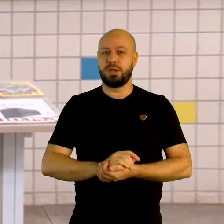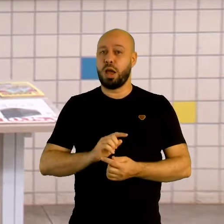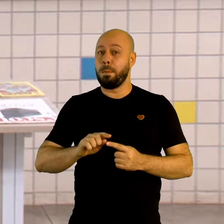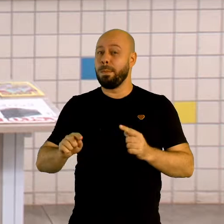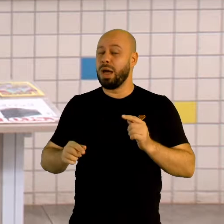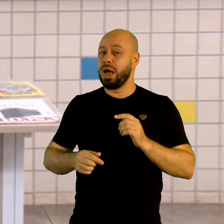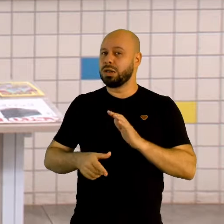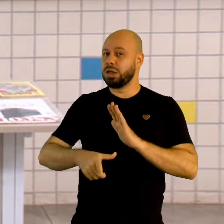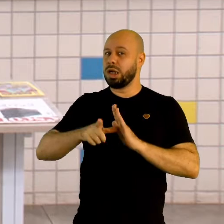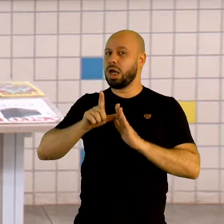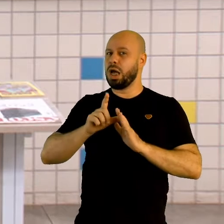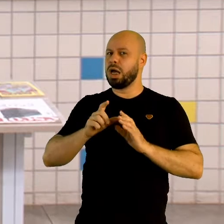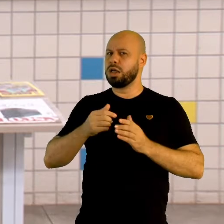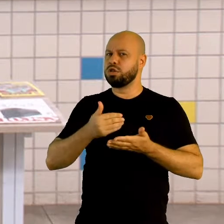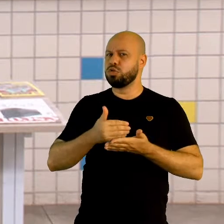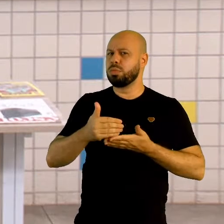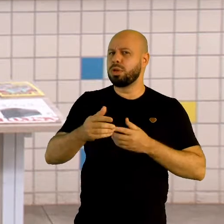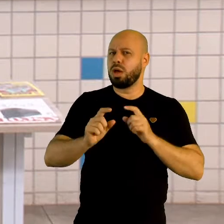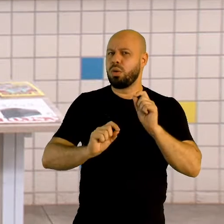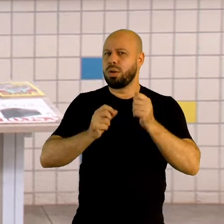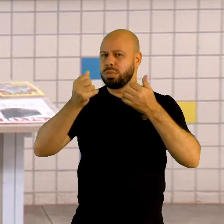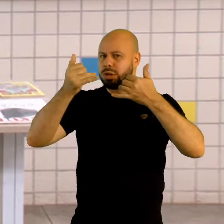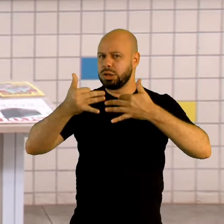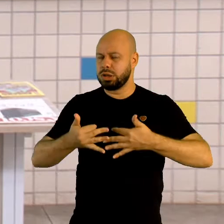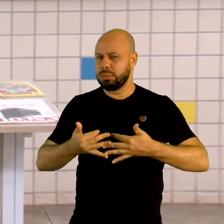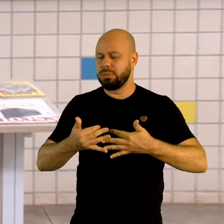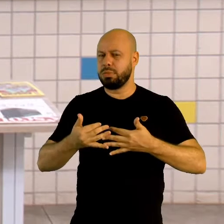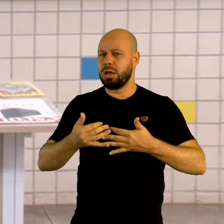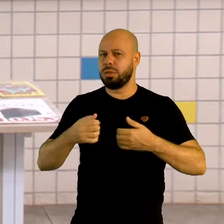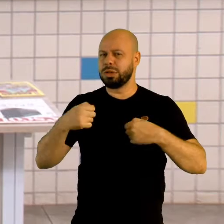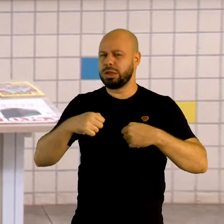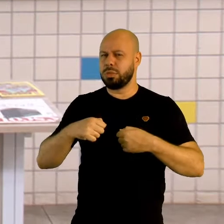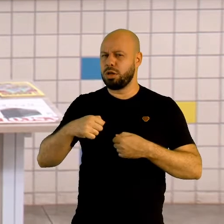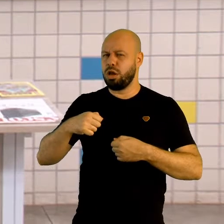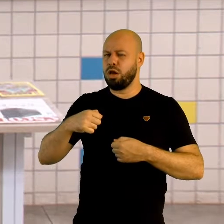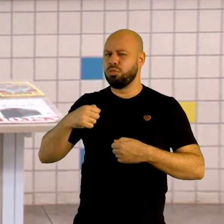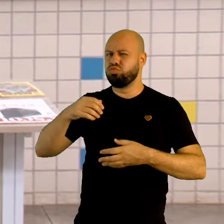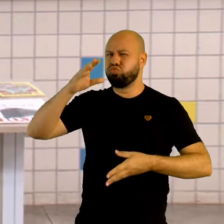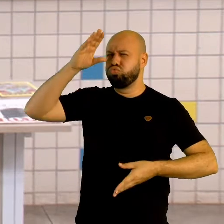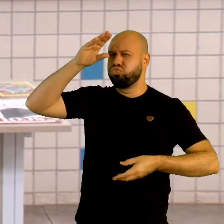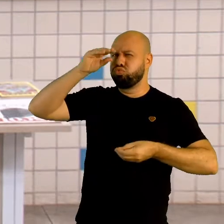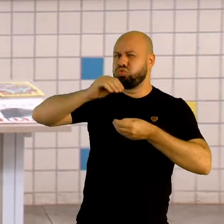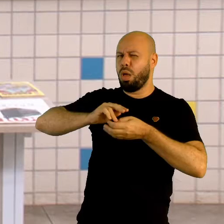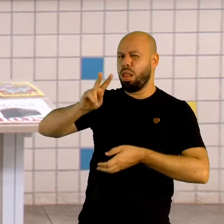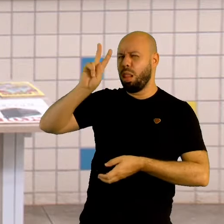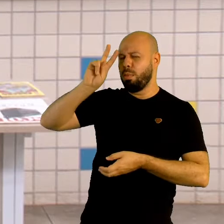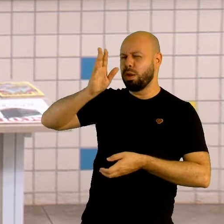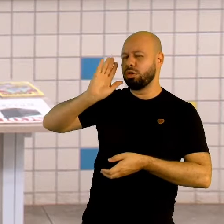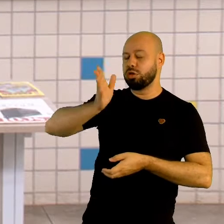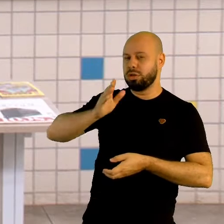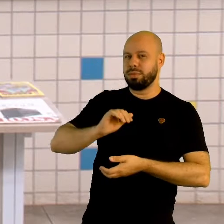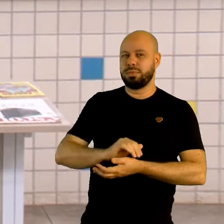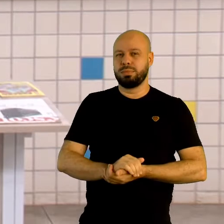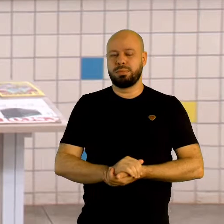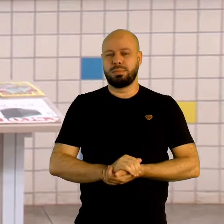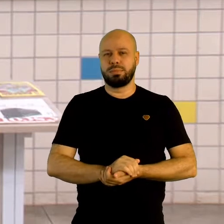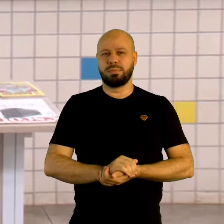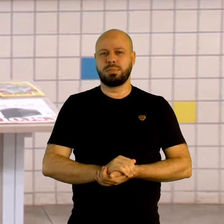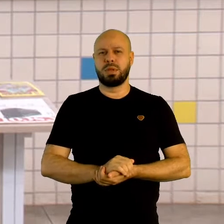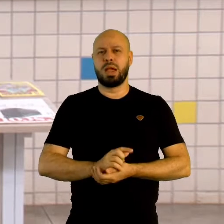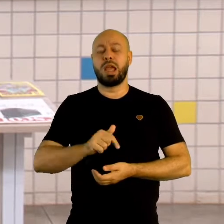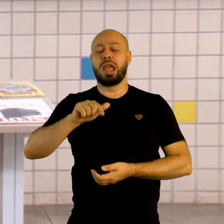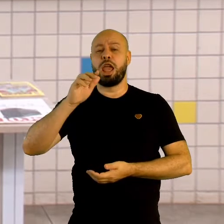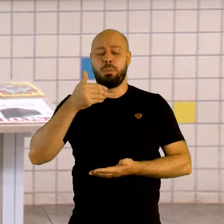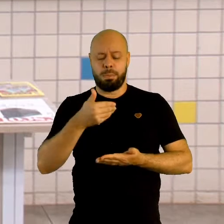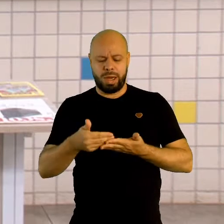antes de iniciarmos a nossa quinta teleaula, nós vamos fazer um resumo de tudo que já vimos até aqui. Quem perdeu